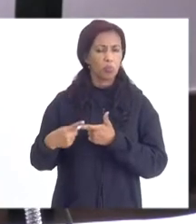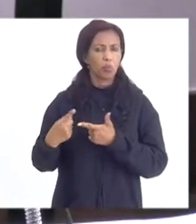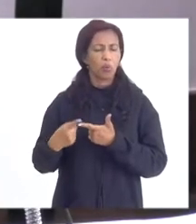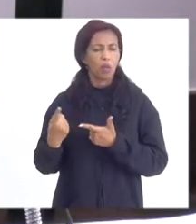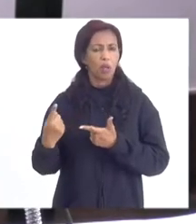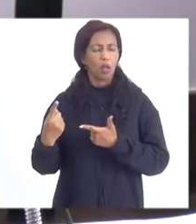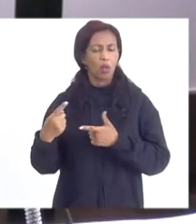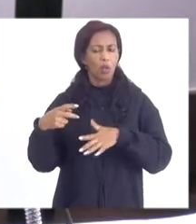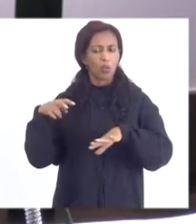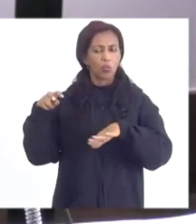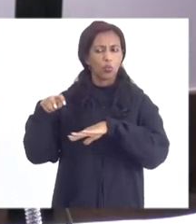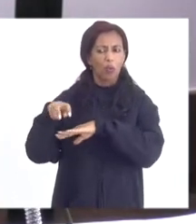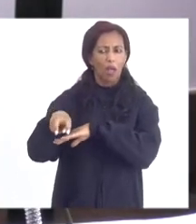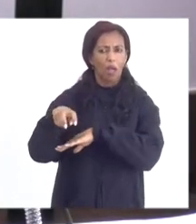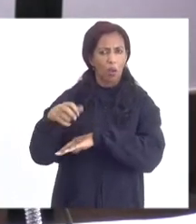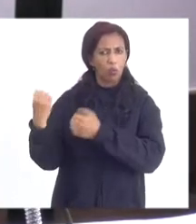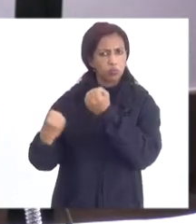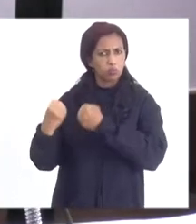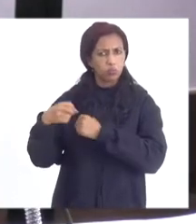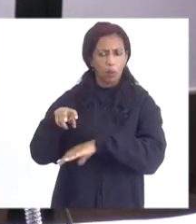carro estar